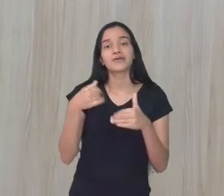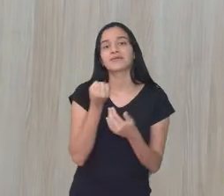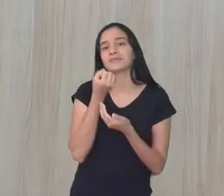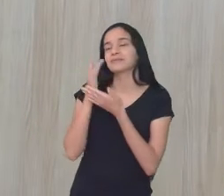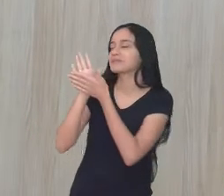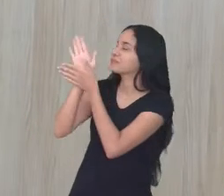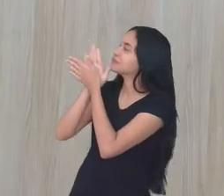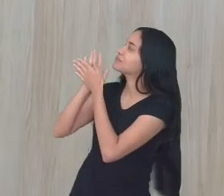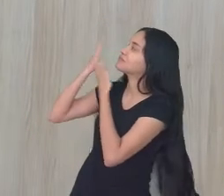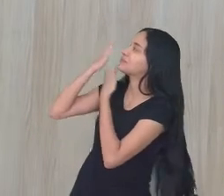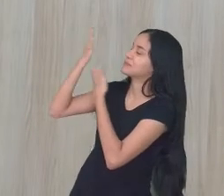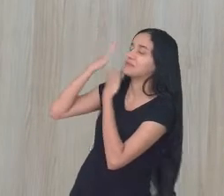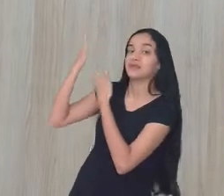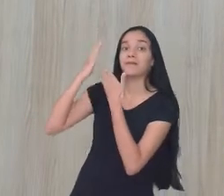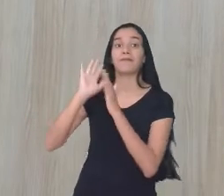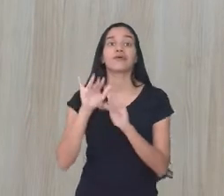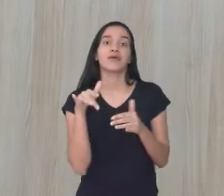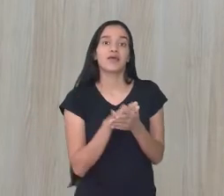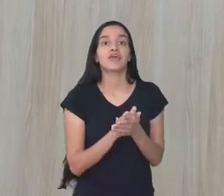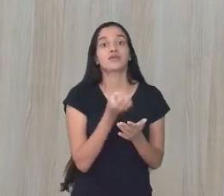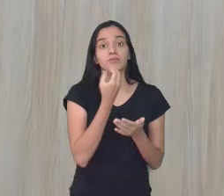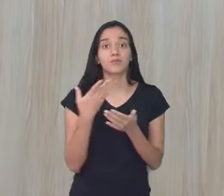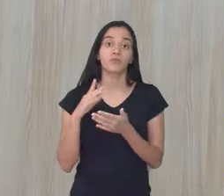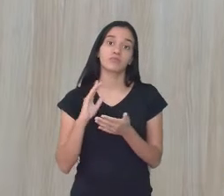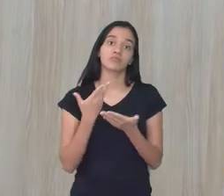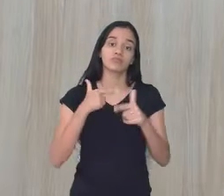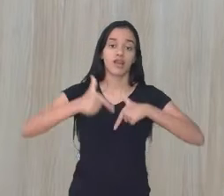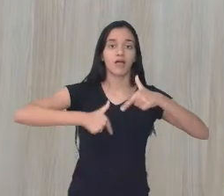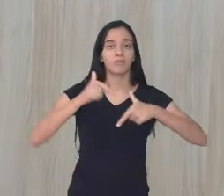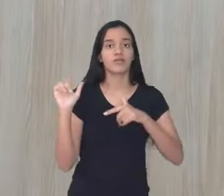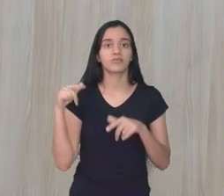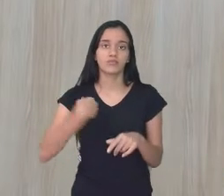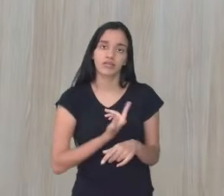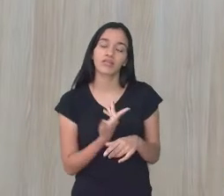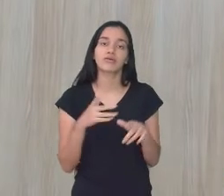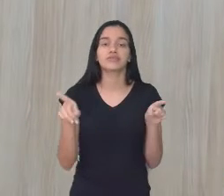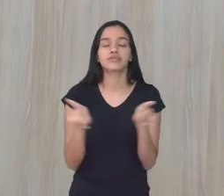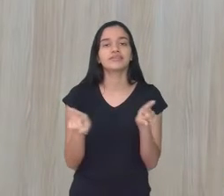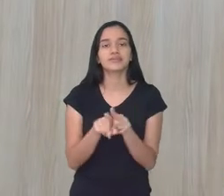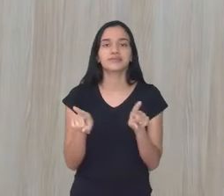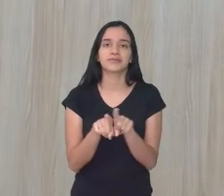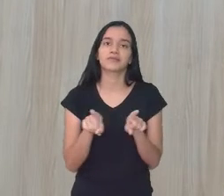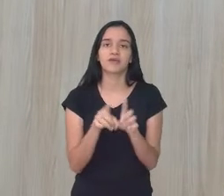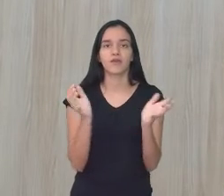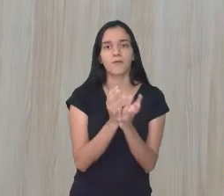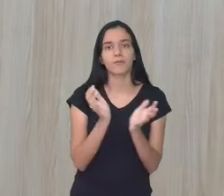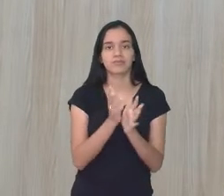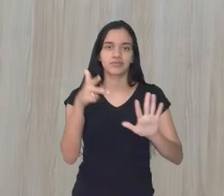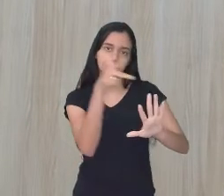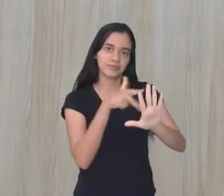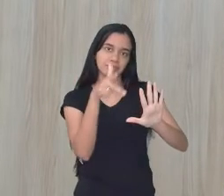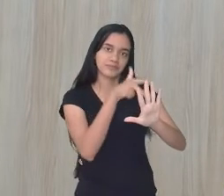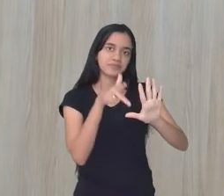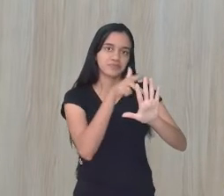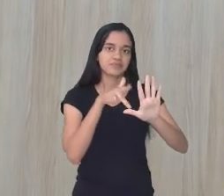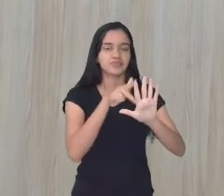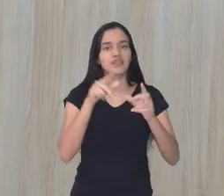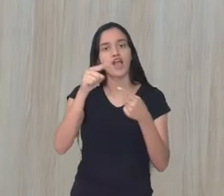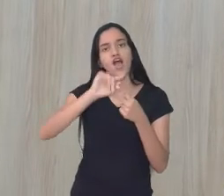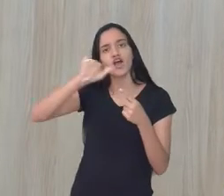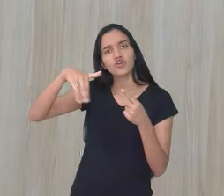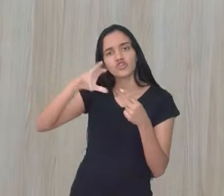bem-vinda, Miriam, e bom trabalho para a gente. Eu também conto com a galera massa aqui na produção,